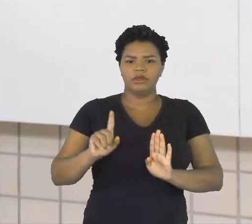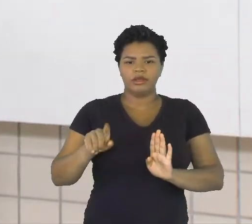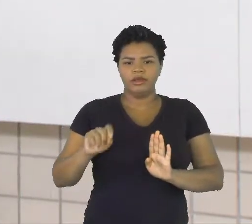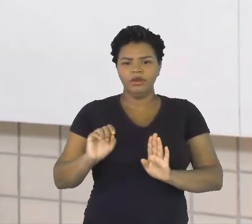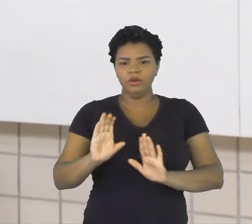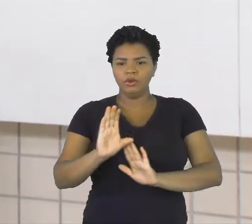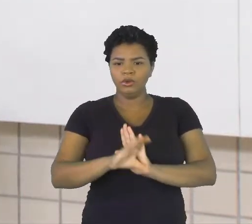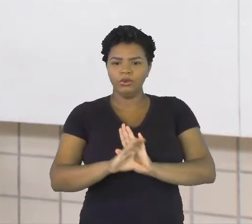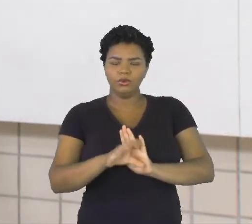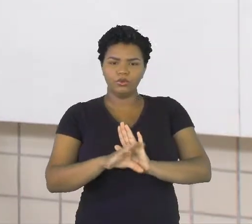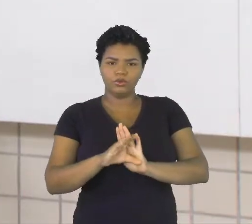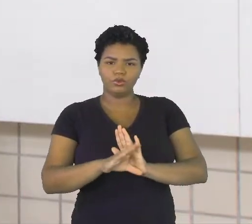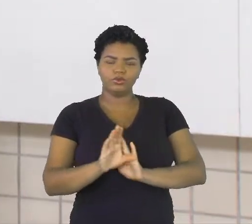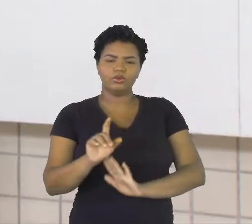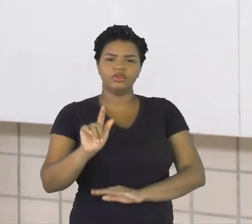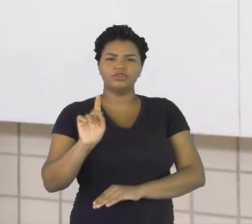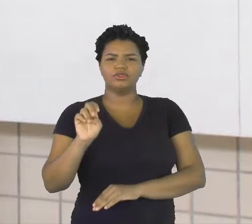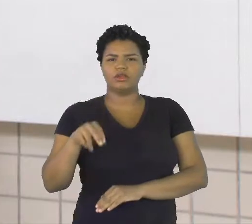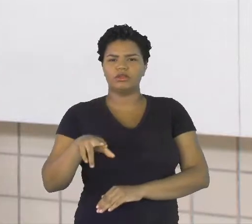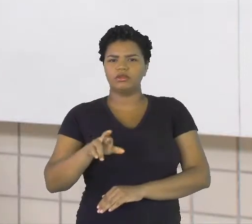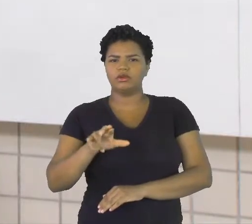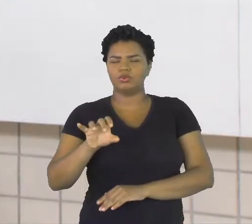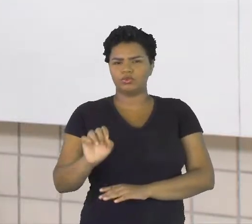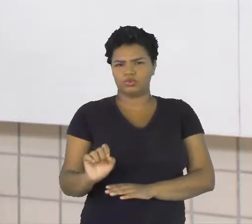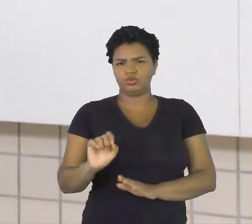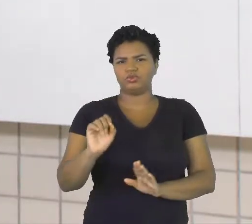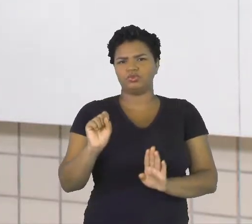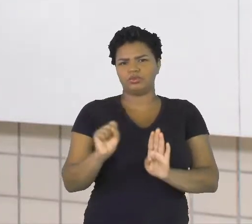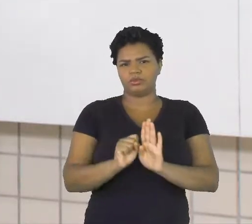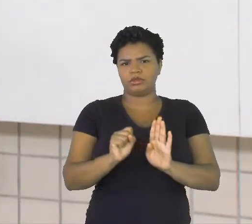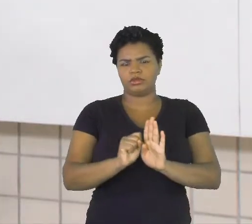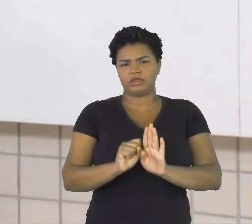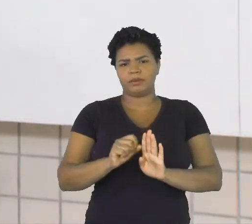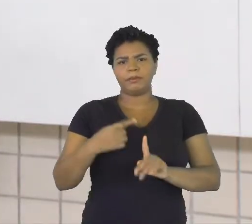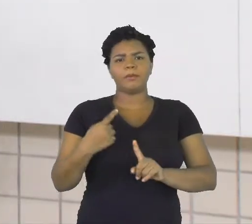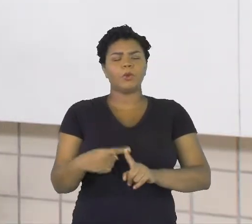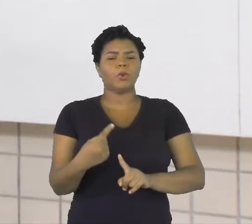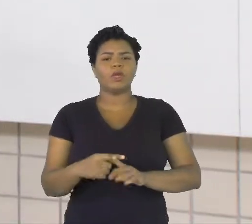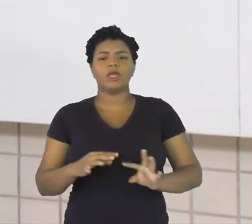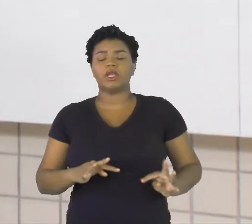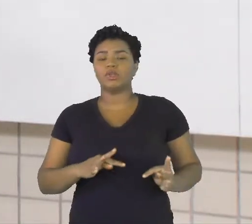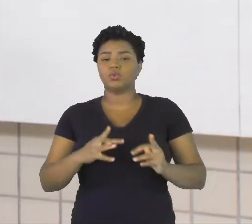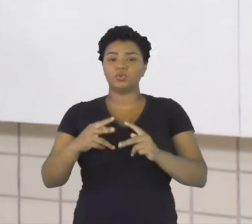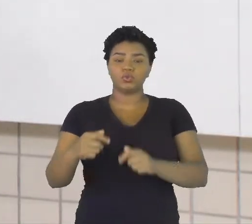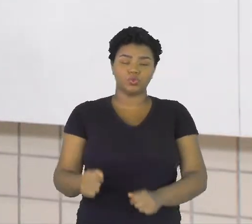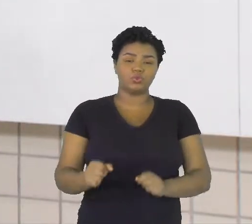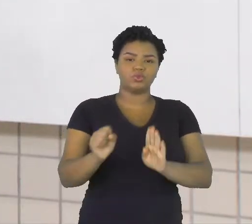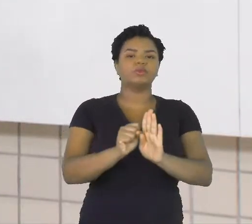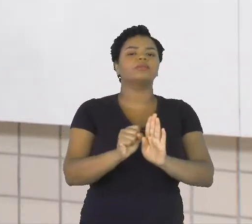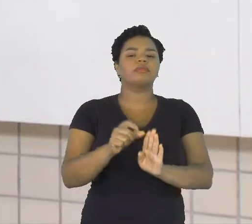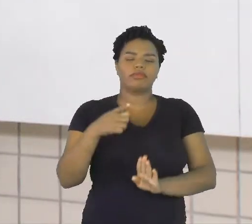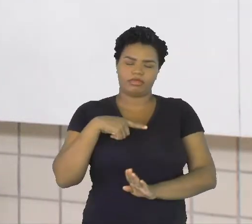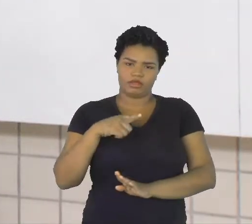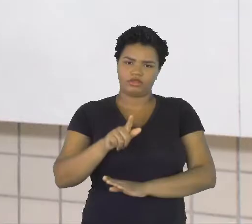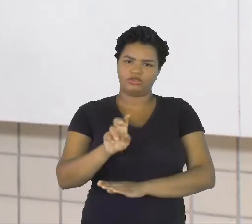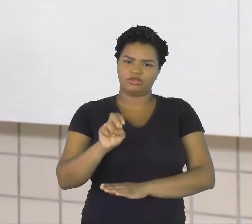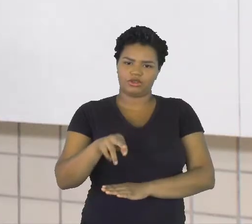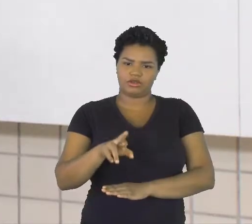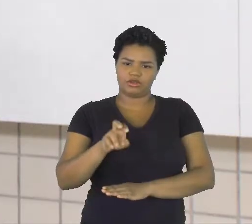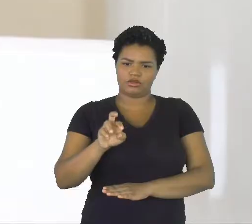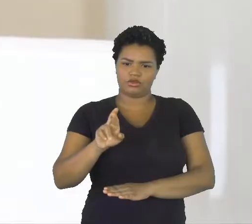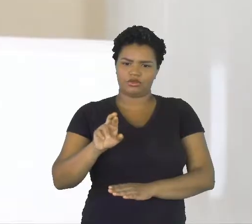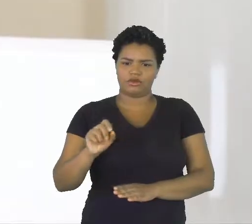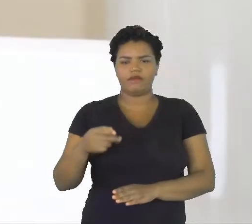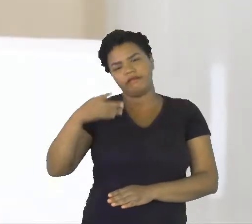conceito chamado gênero do substantivo, porque todo substantivo tem um gênero. Diga,